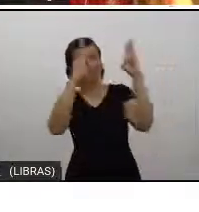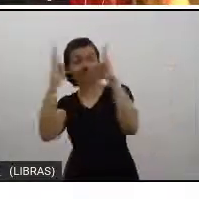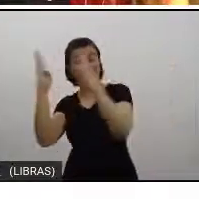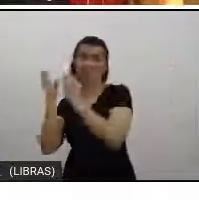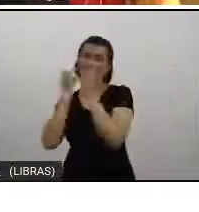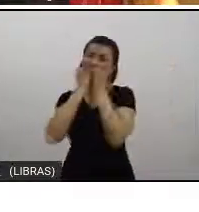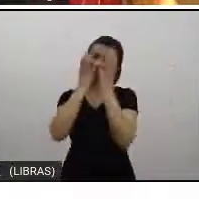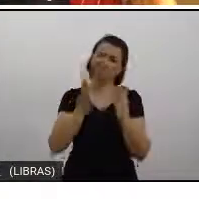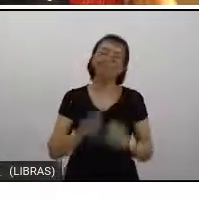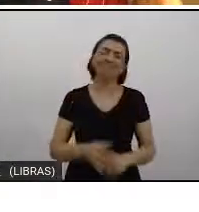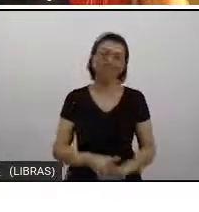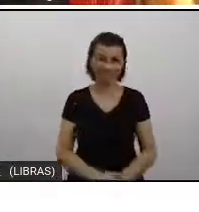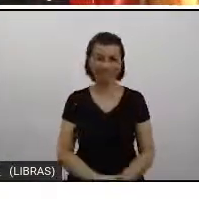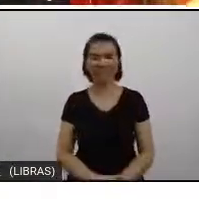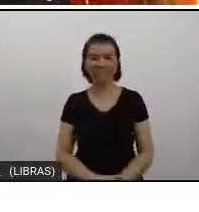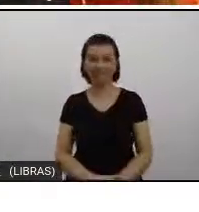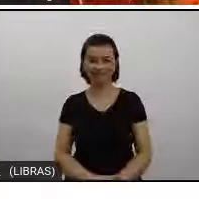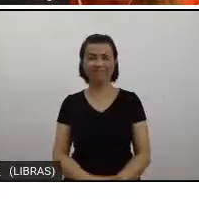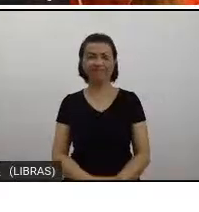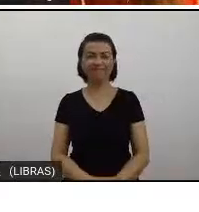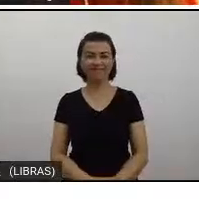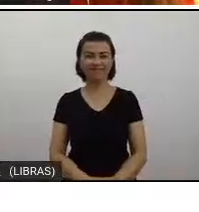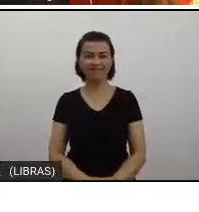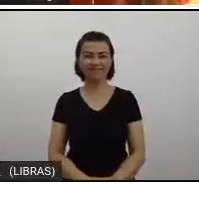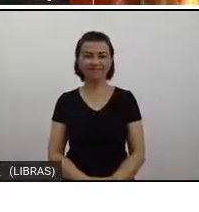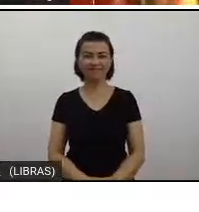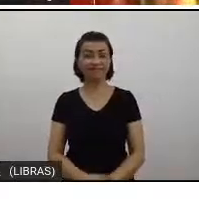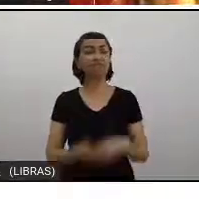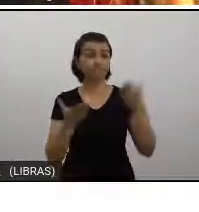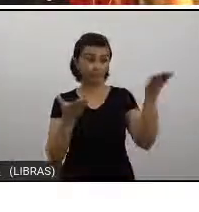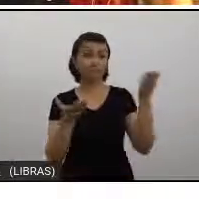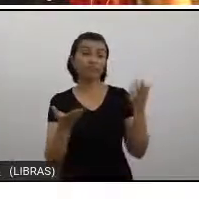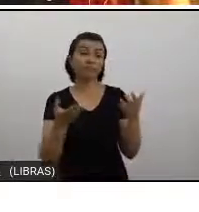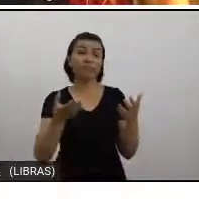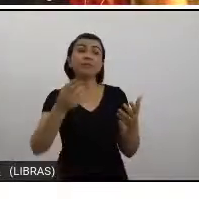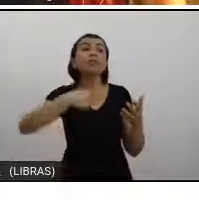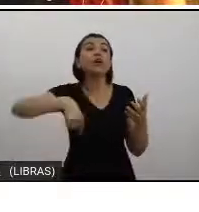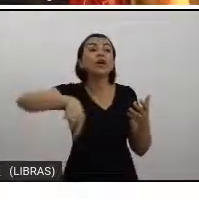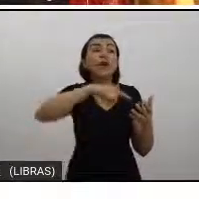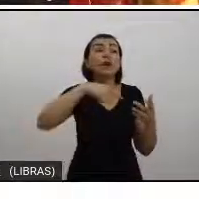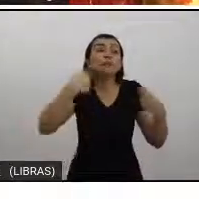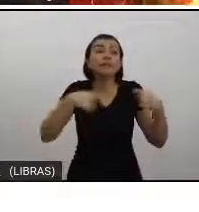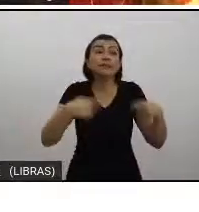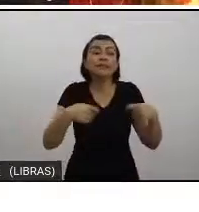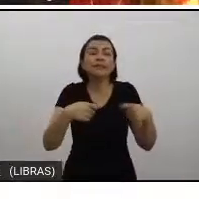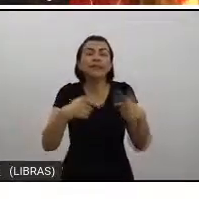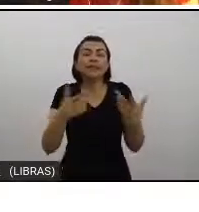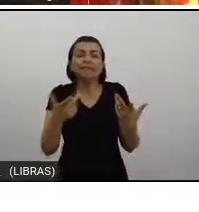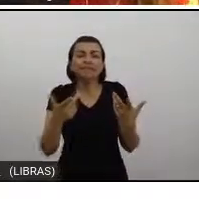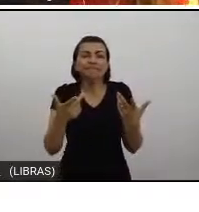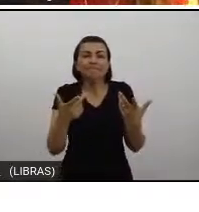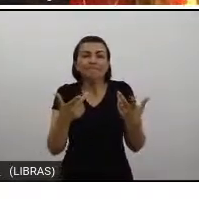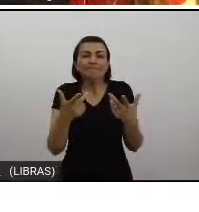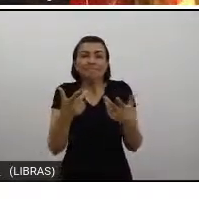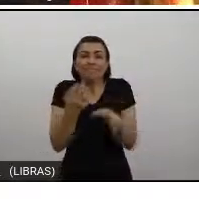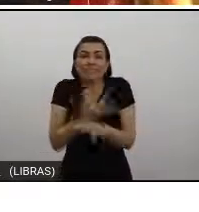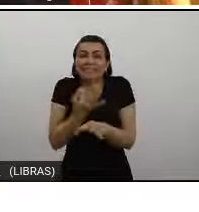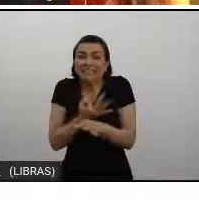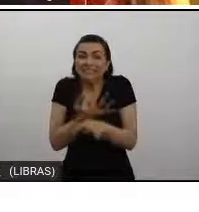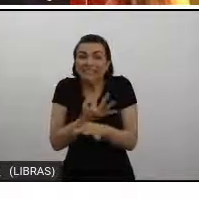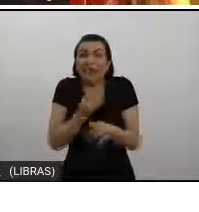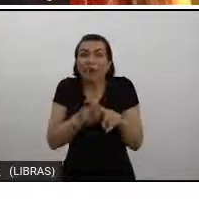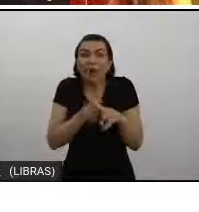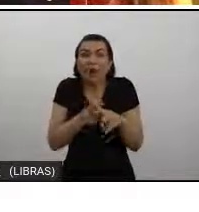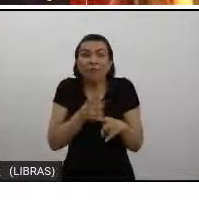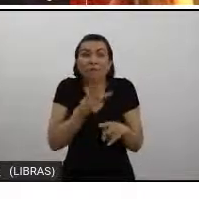Mas bom, é claro que a gente tem que se controlar para não falar, olha fulano, olha cicrano, né? Porque a gente está vendo um